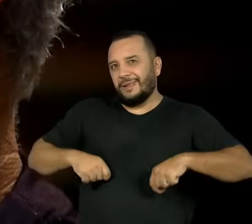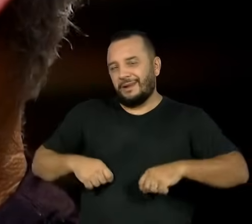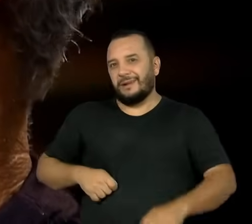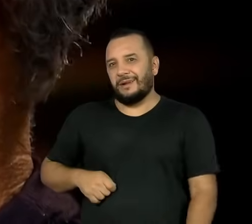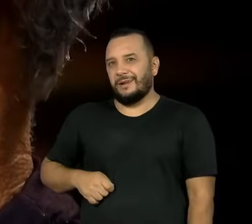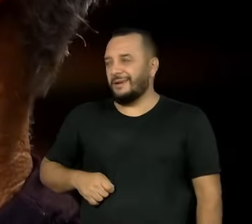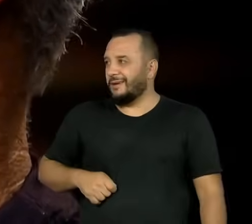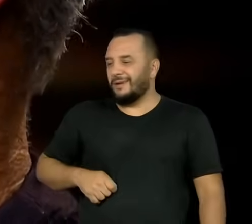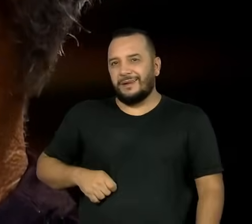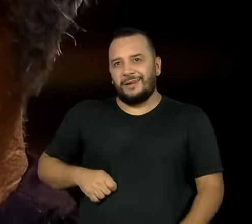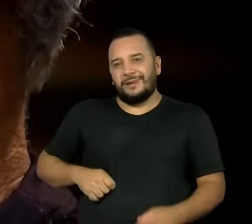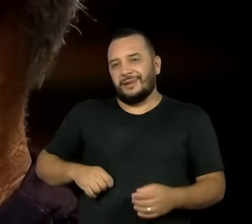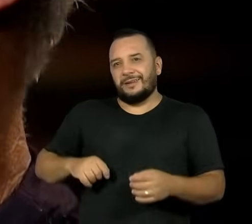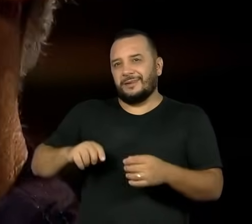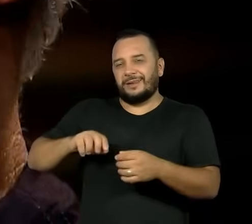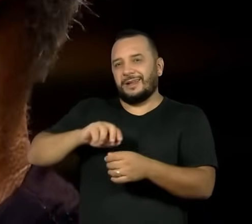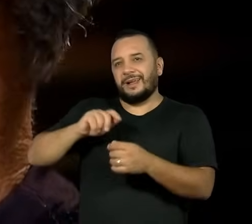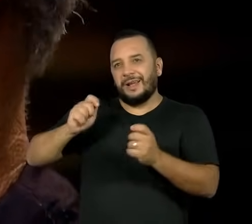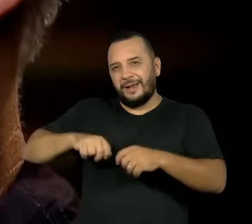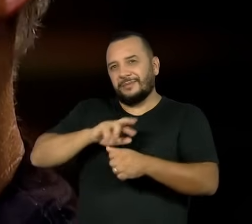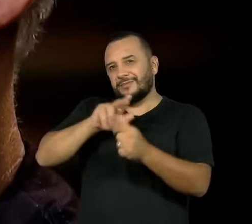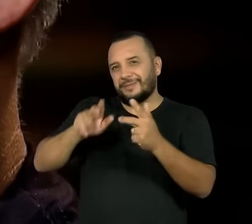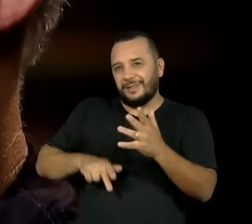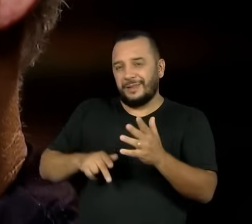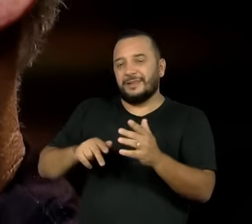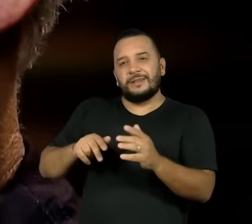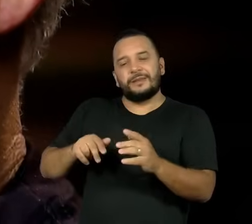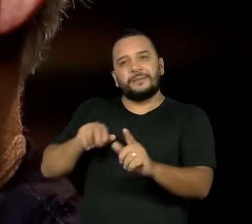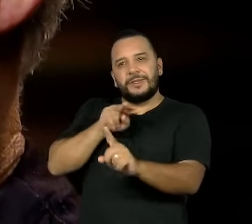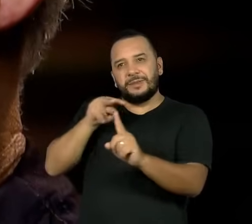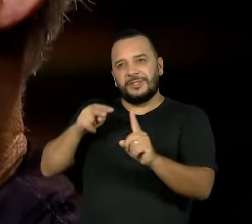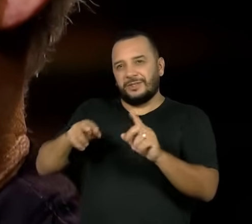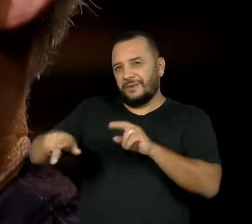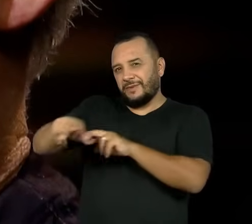praticamente infinita de enxergar milhares de realidades.